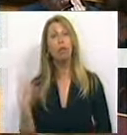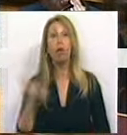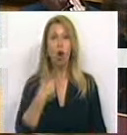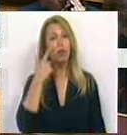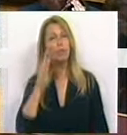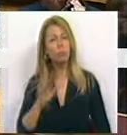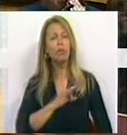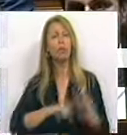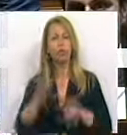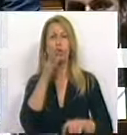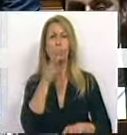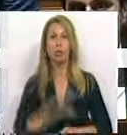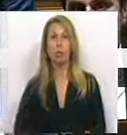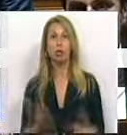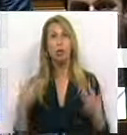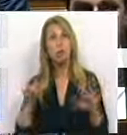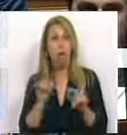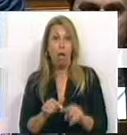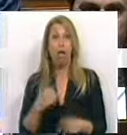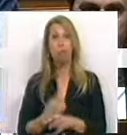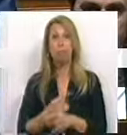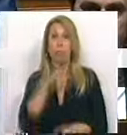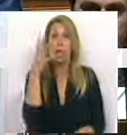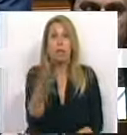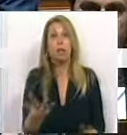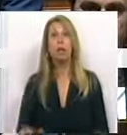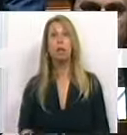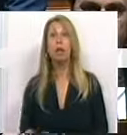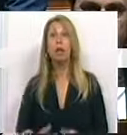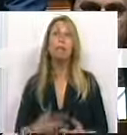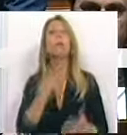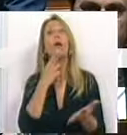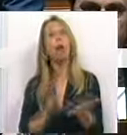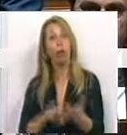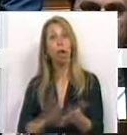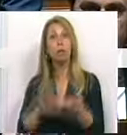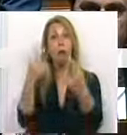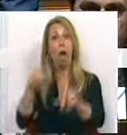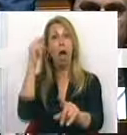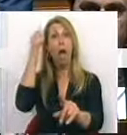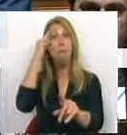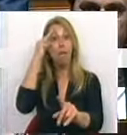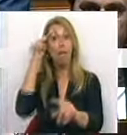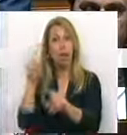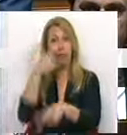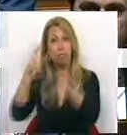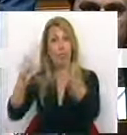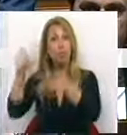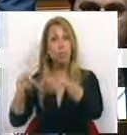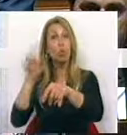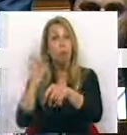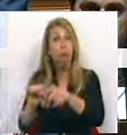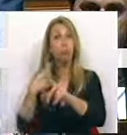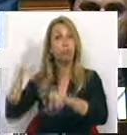Nós vamos ver, Srs. Deputados. Mas é caso para dizer que razão tiveram os madeirenses no passado domingo. E razão hão de ter os